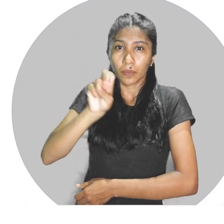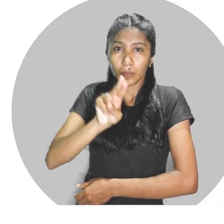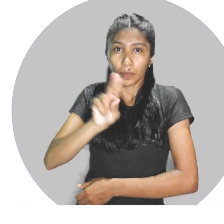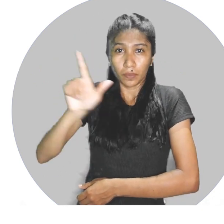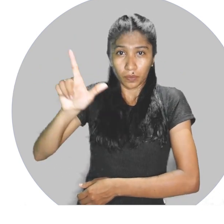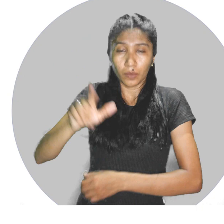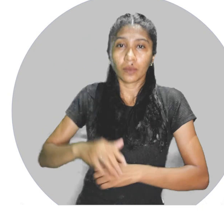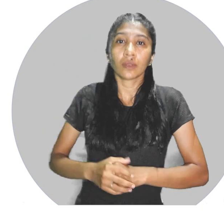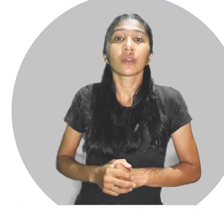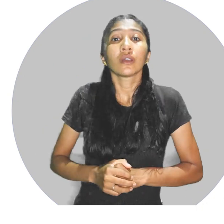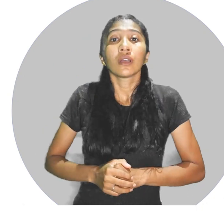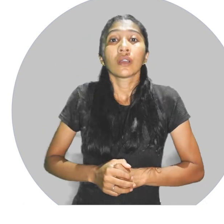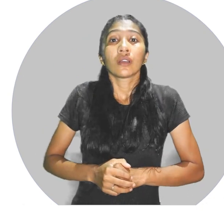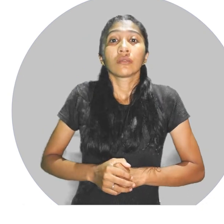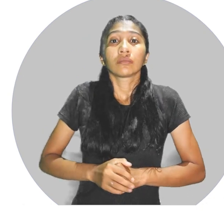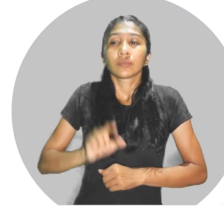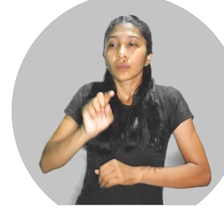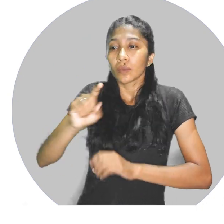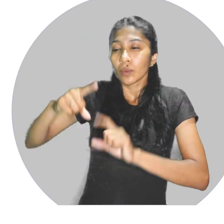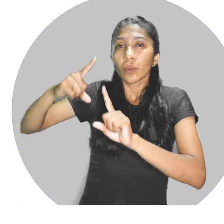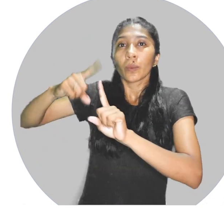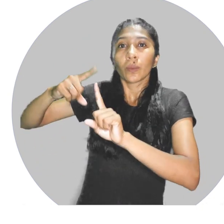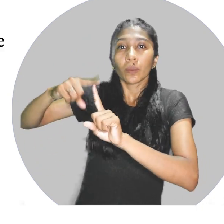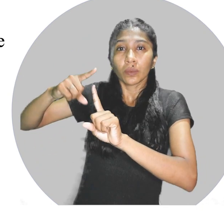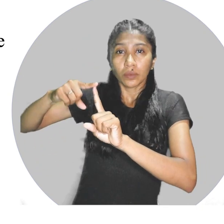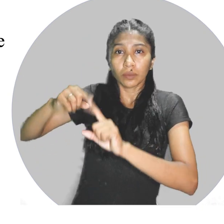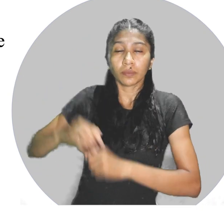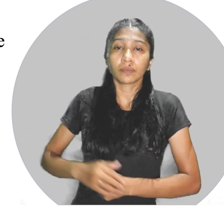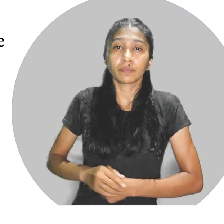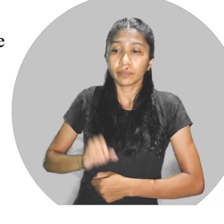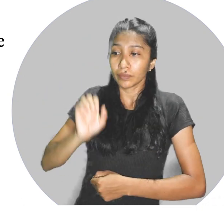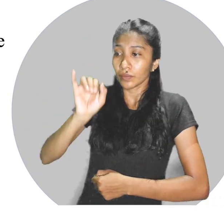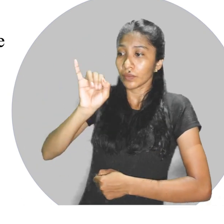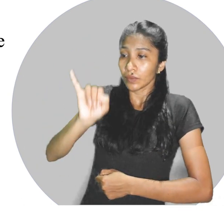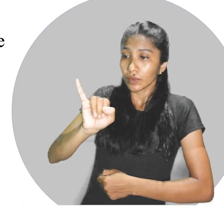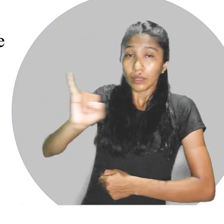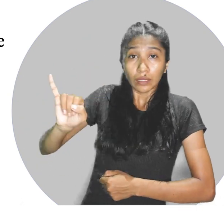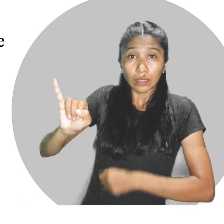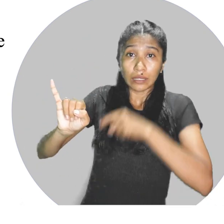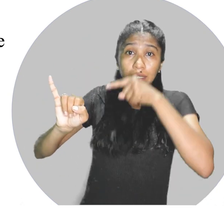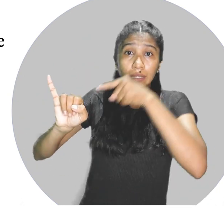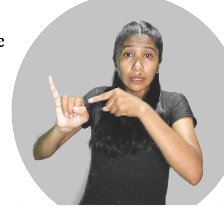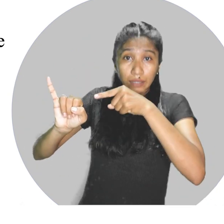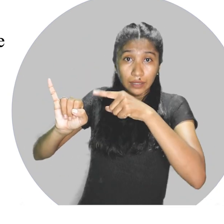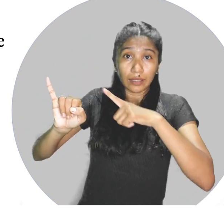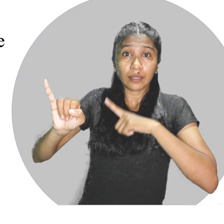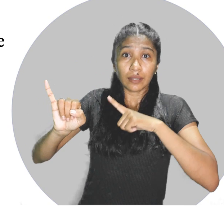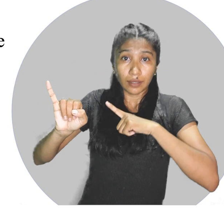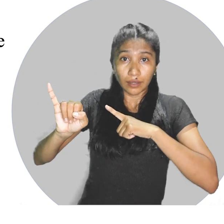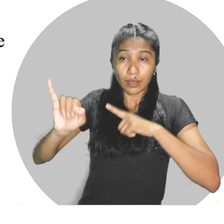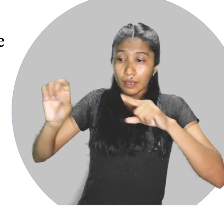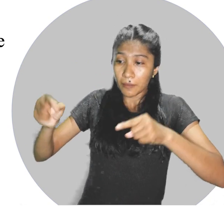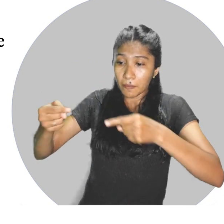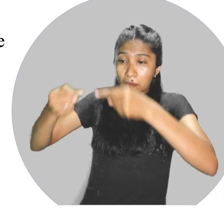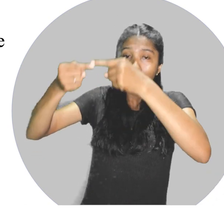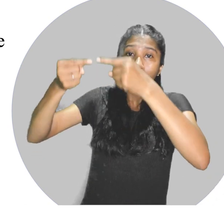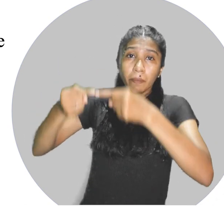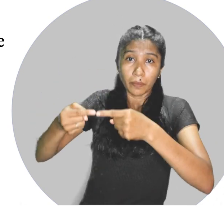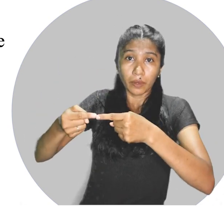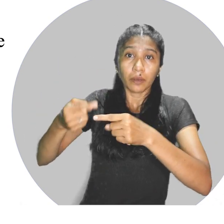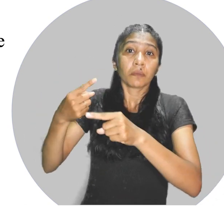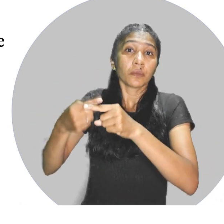Vamos ao segundo tipo, os temas em II. Os temas em II são chamados parisilábicos